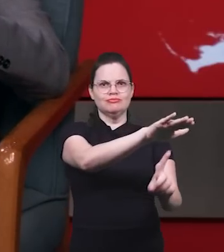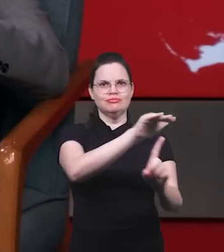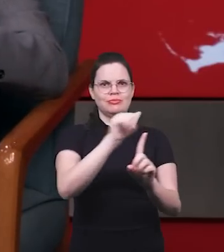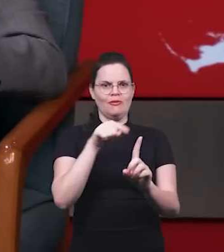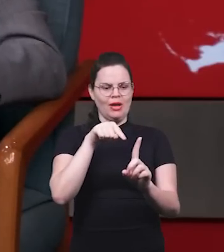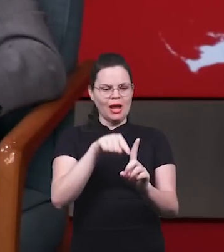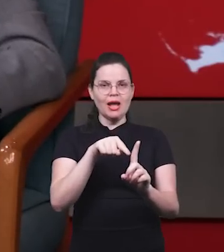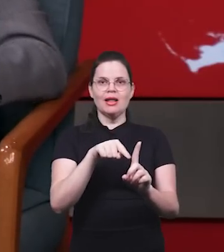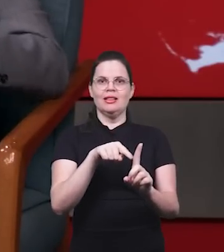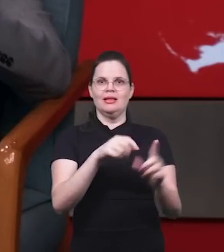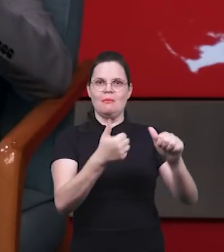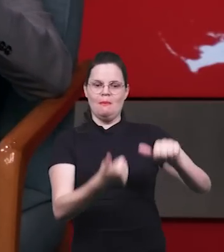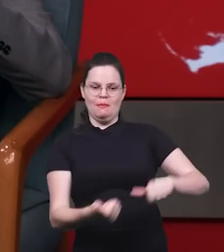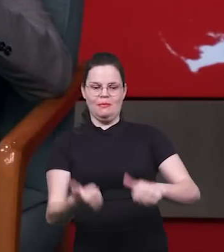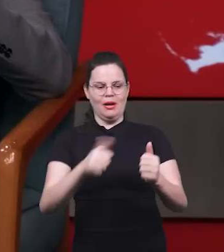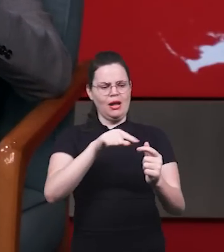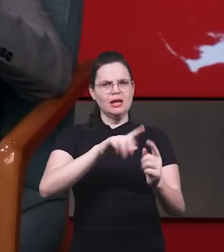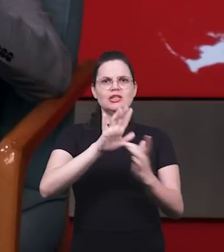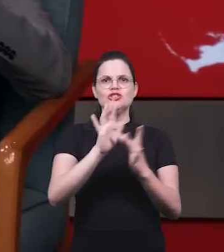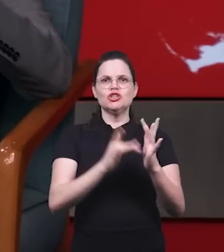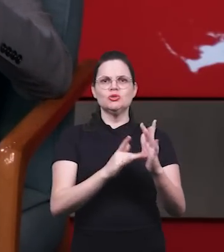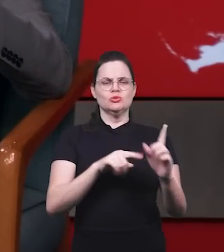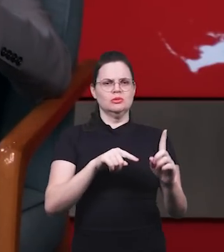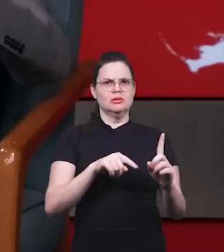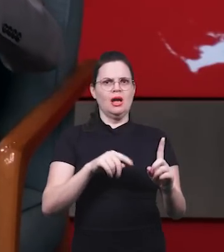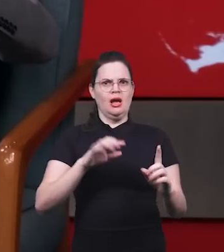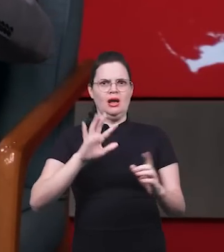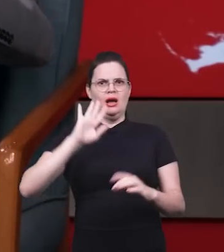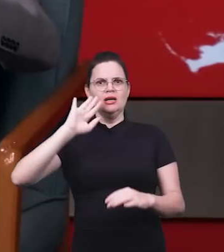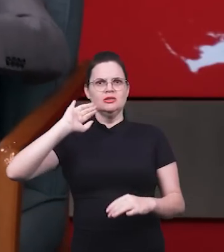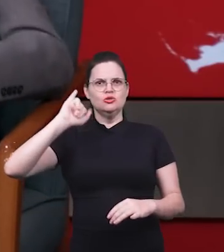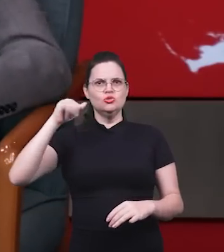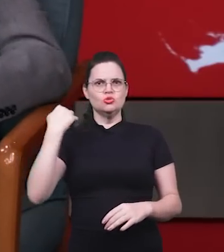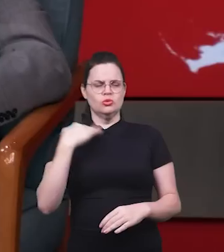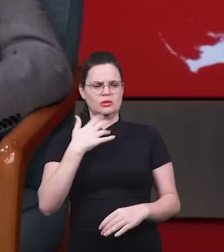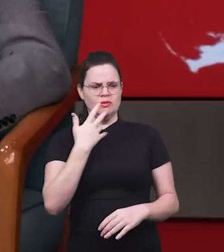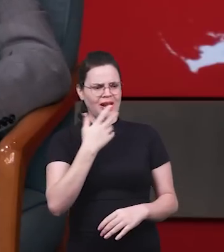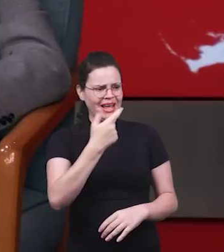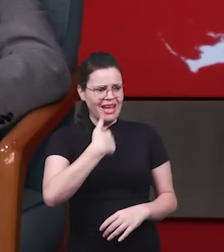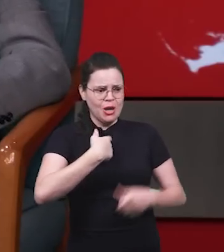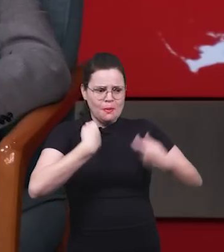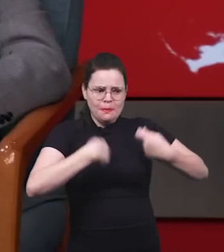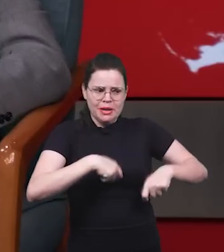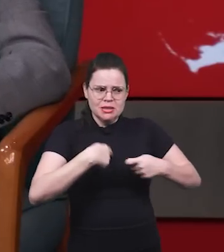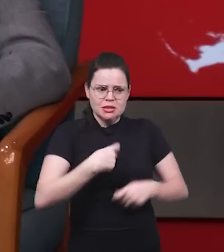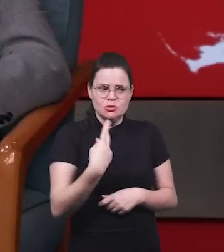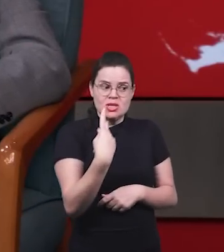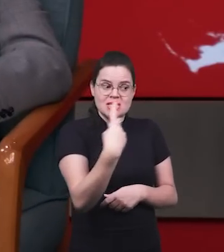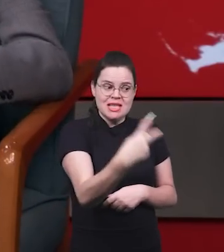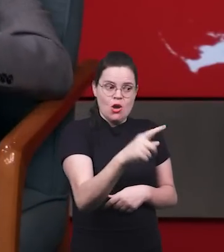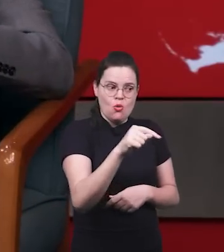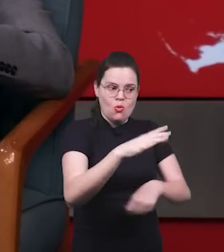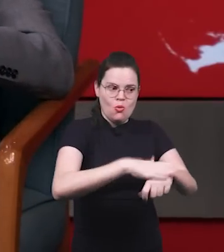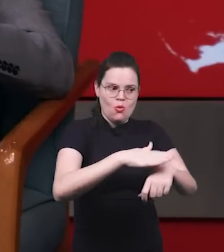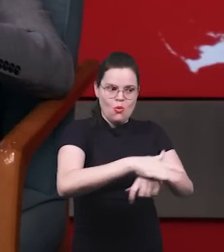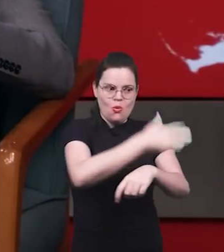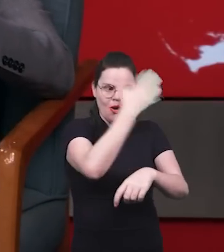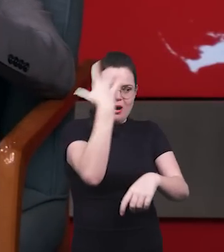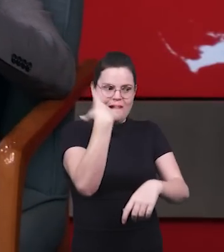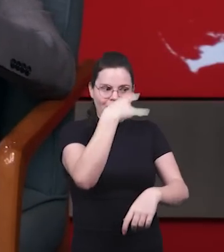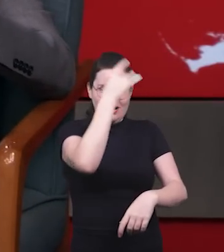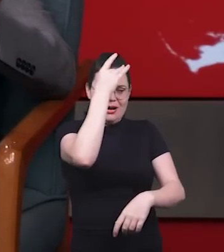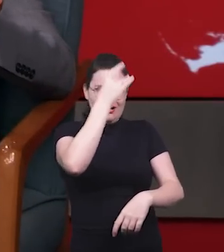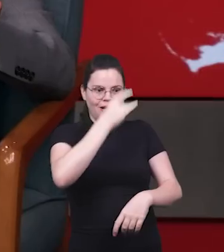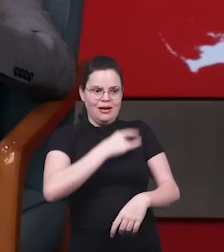João mesmo diz: eu careço de ser batizado com o seu batismo. Mas Jesus disse: não, você vai ter que